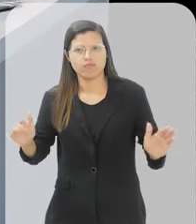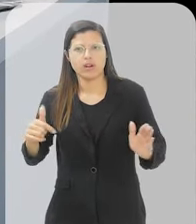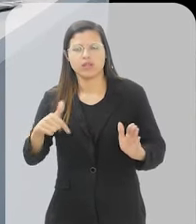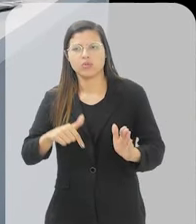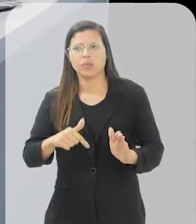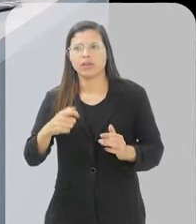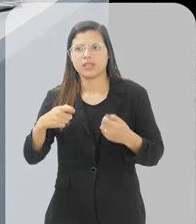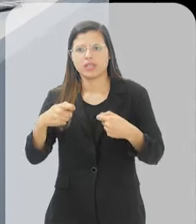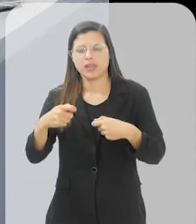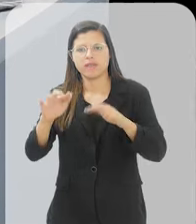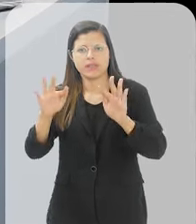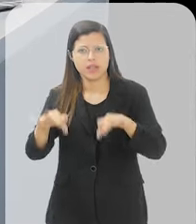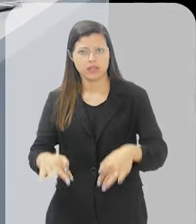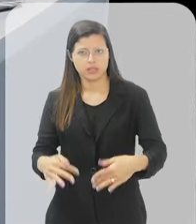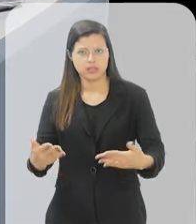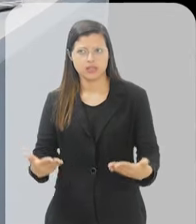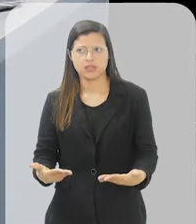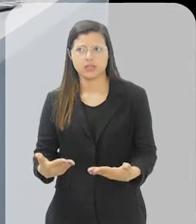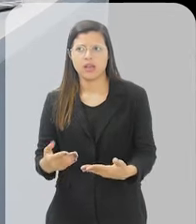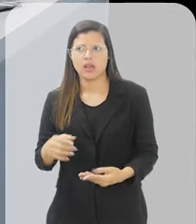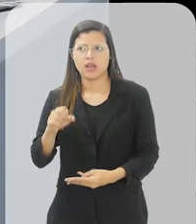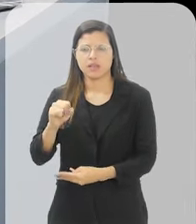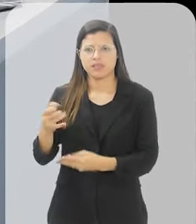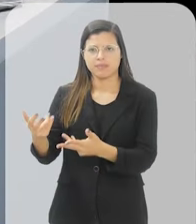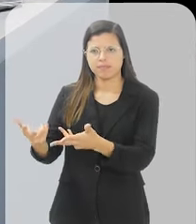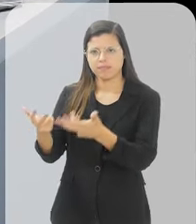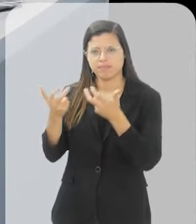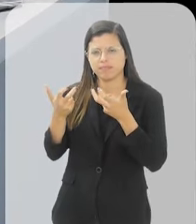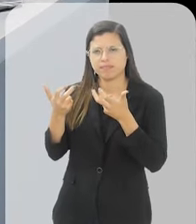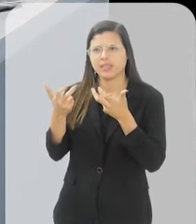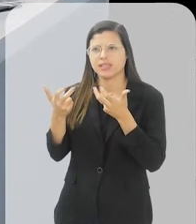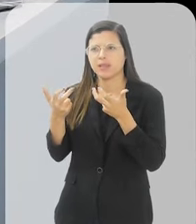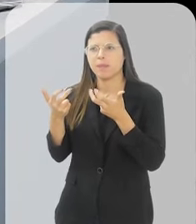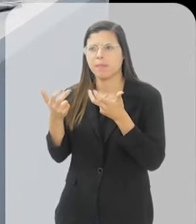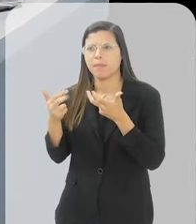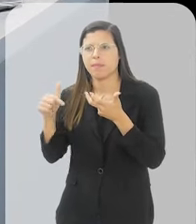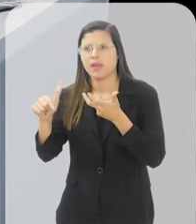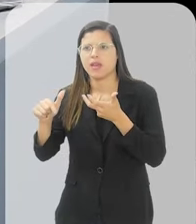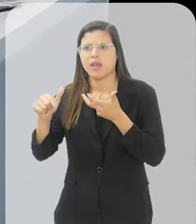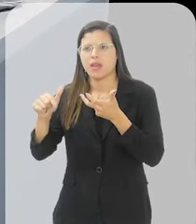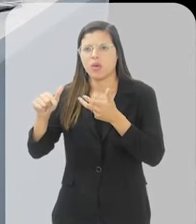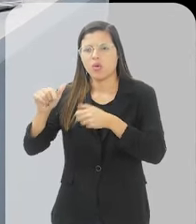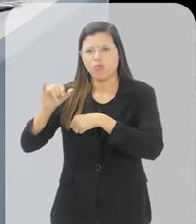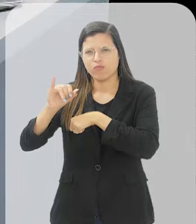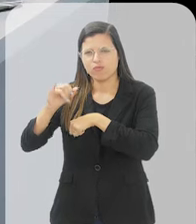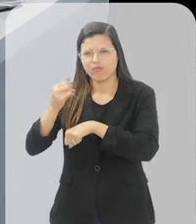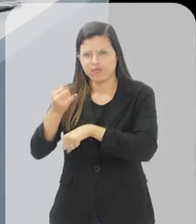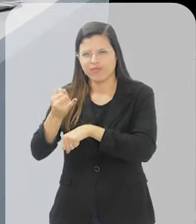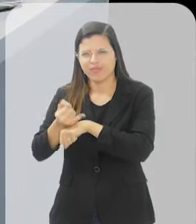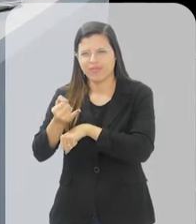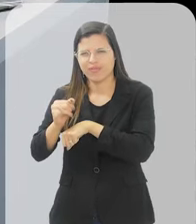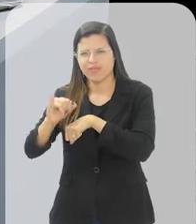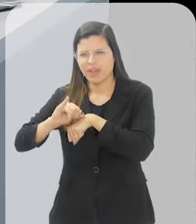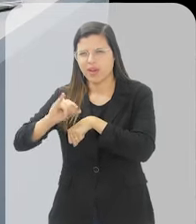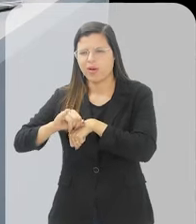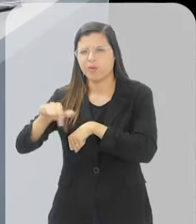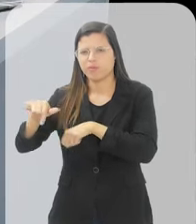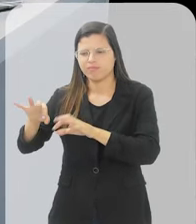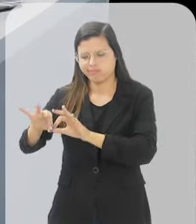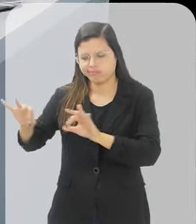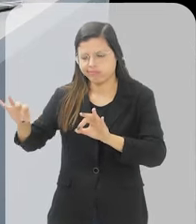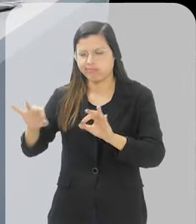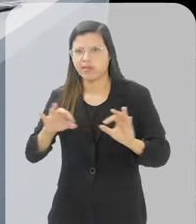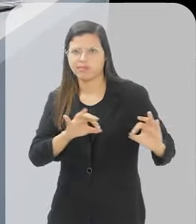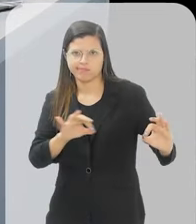ela tem que terminar e dali saem as penas. Se você reparar ali, eu abri os braços, vai onde vai a ferragem e depois. É a minha